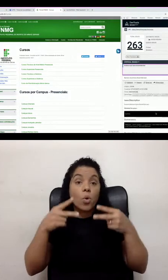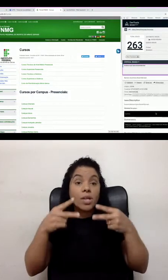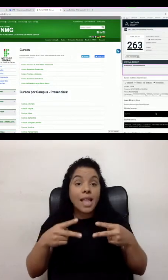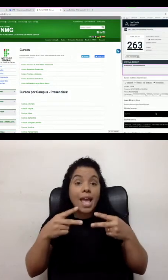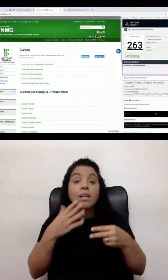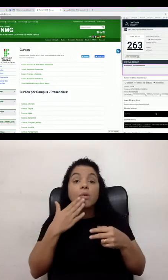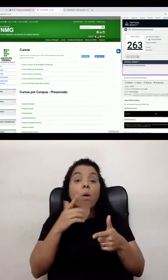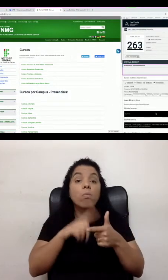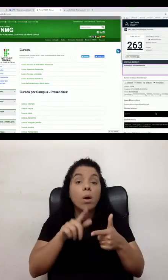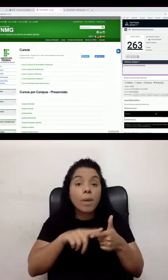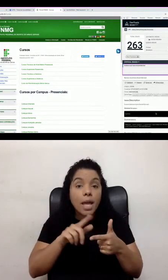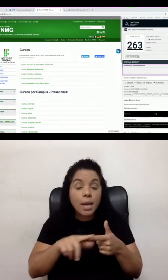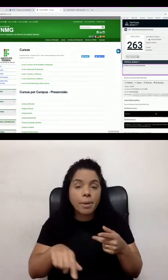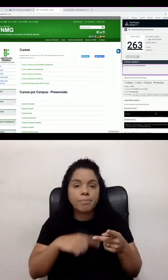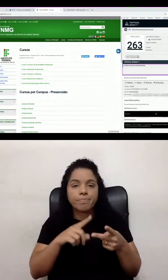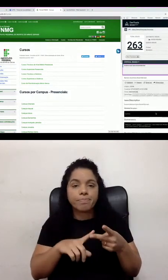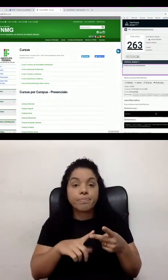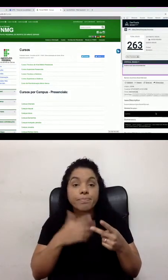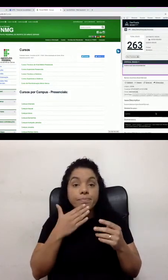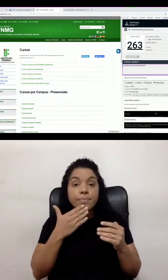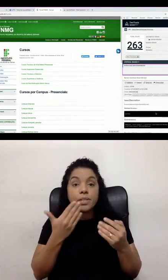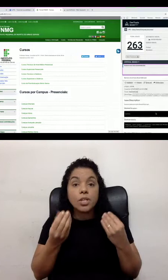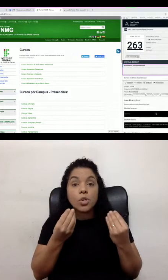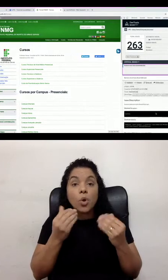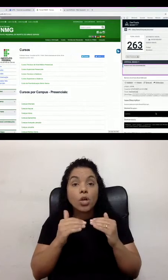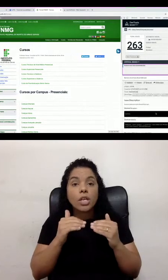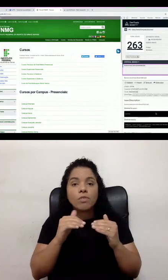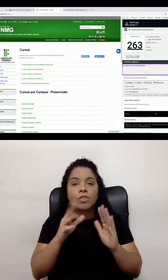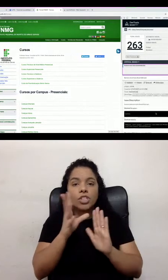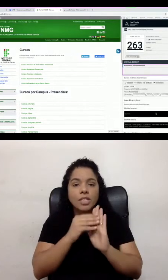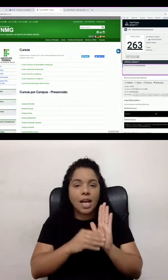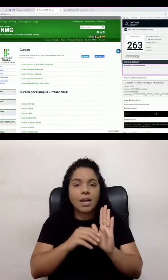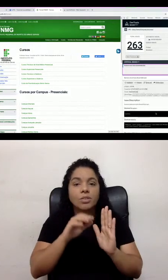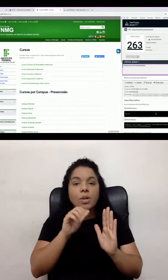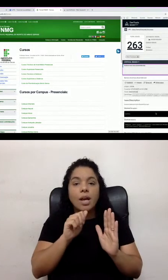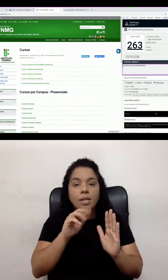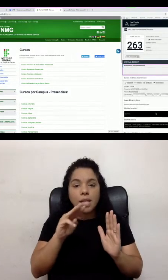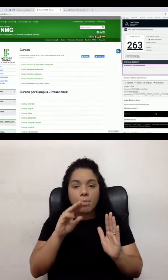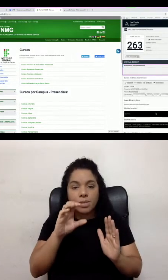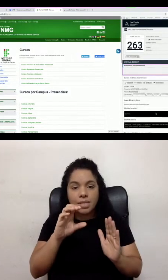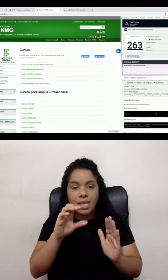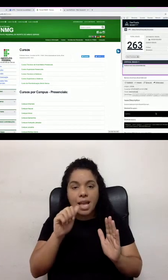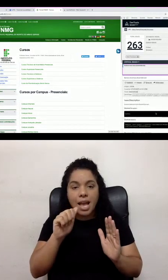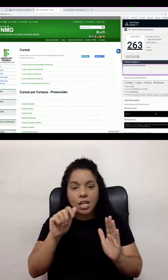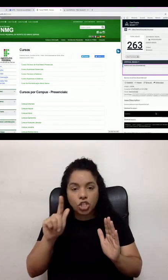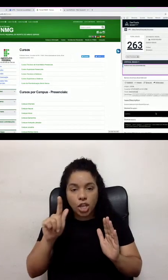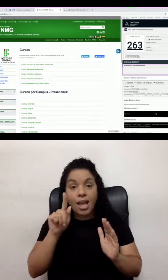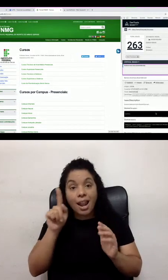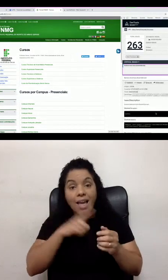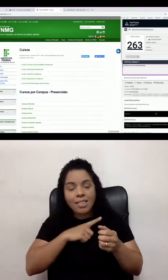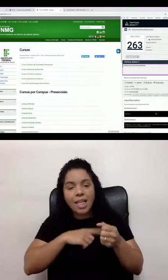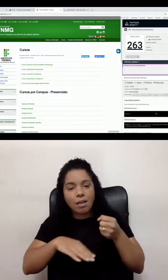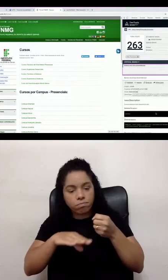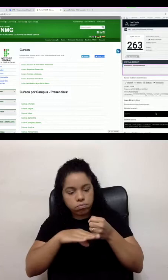problema, qual o nível de WCAG que ela está infringindo. A WCAG tem 3 níveis, nível